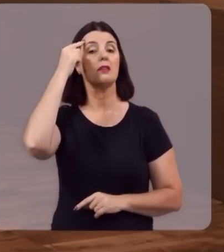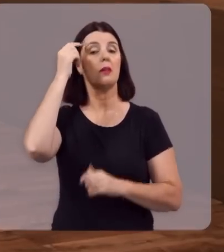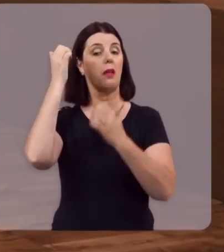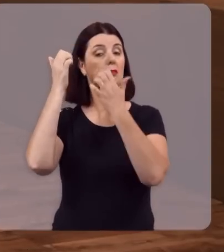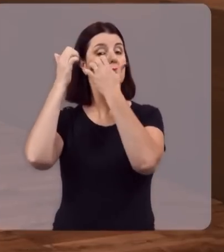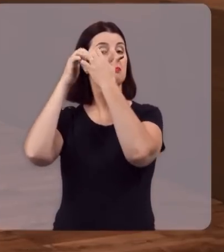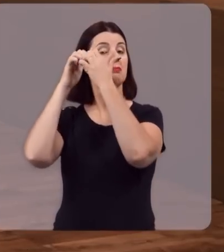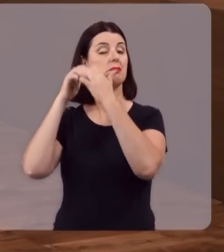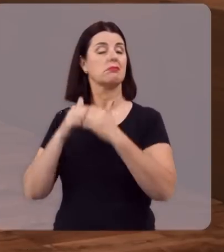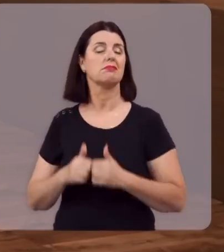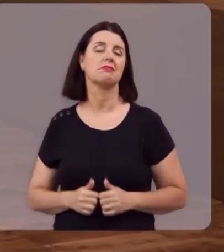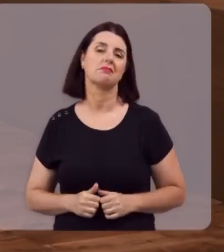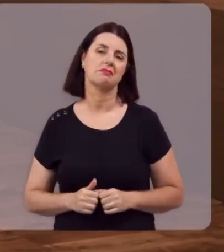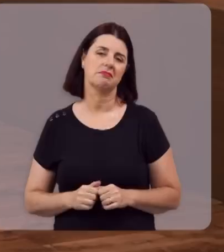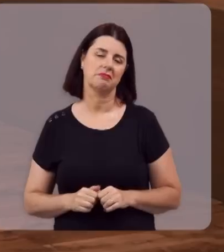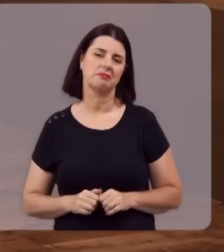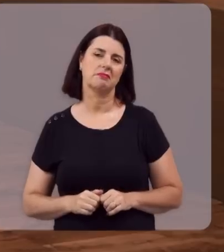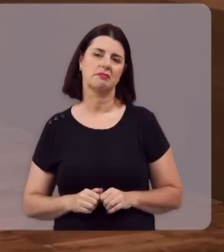pensamentos